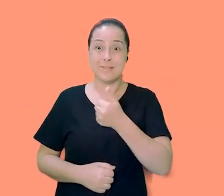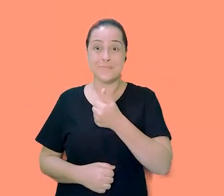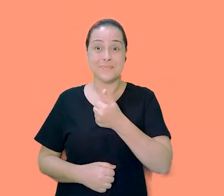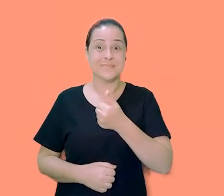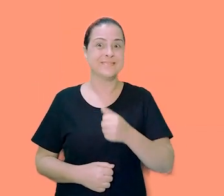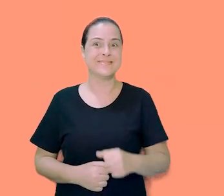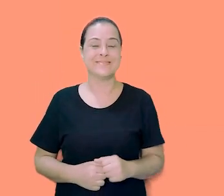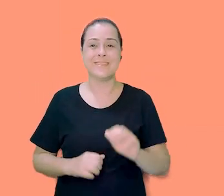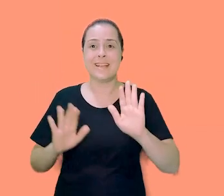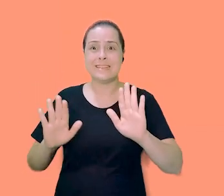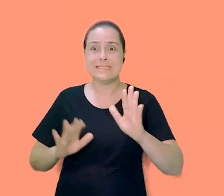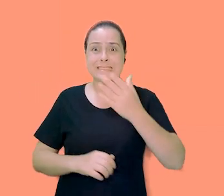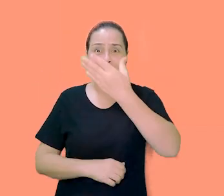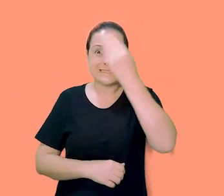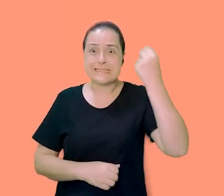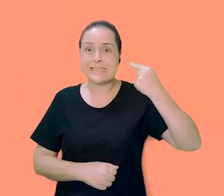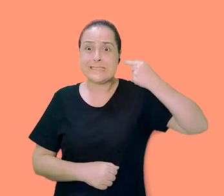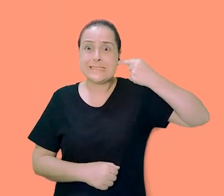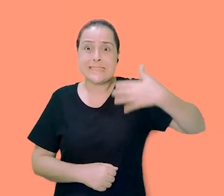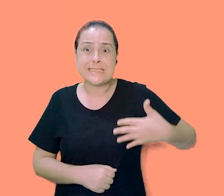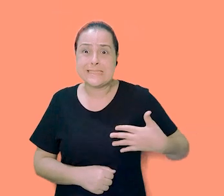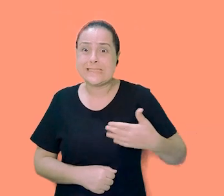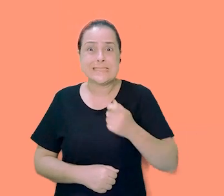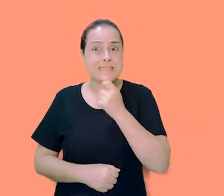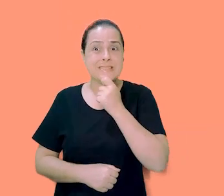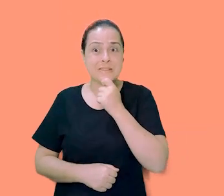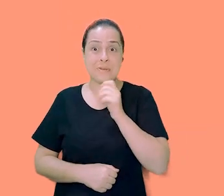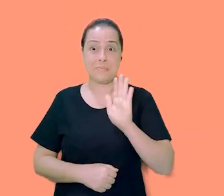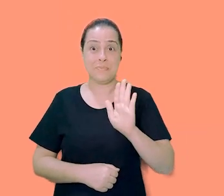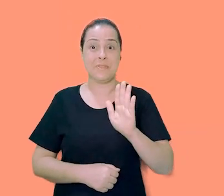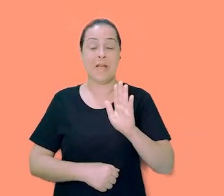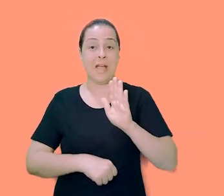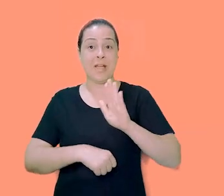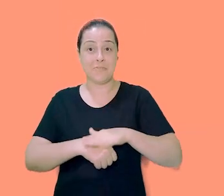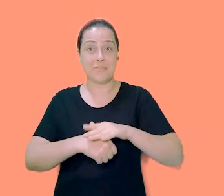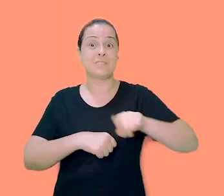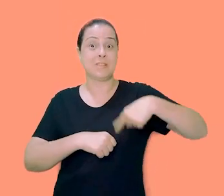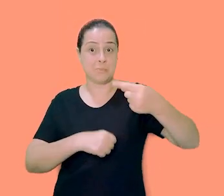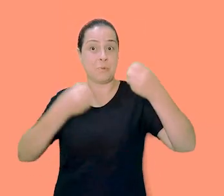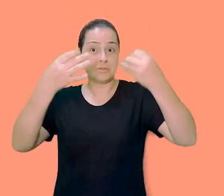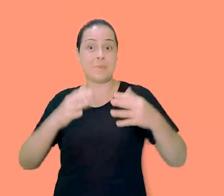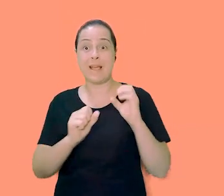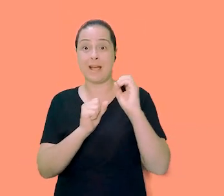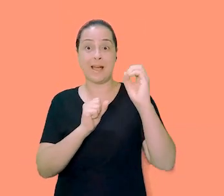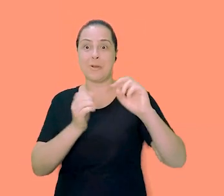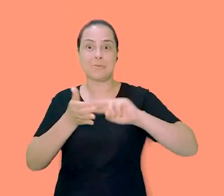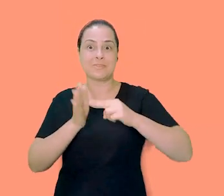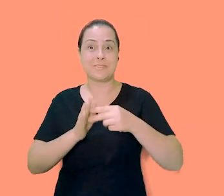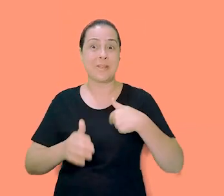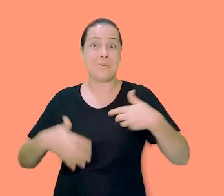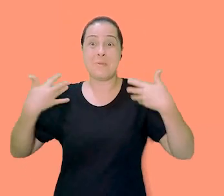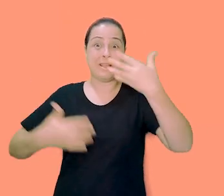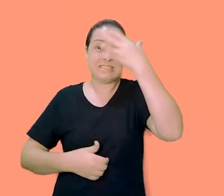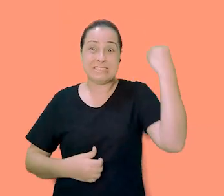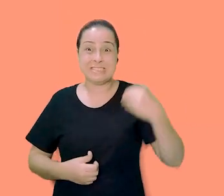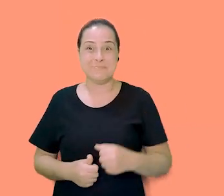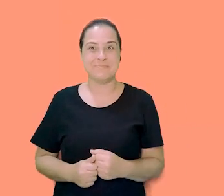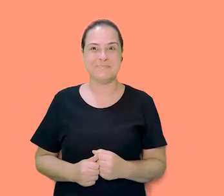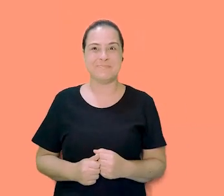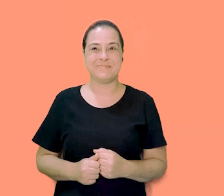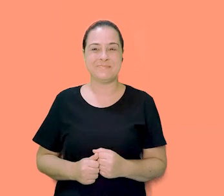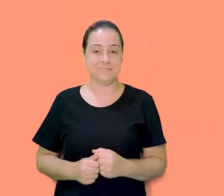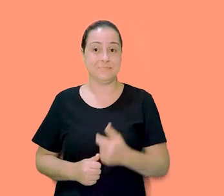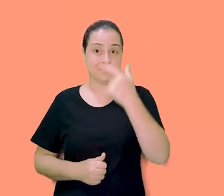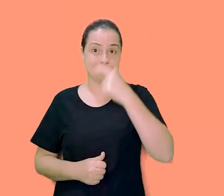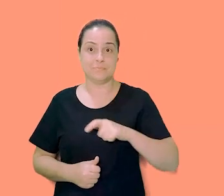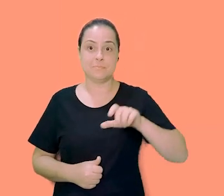tudo bem? Oi, tudo. Calma, mas eu me esqueci de me autodescrever. Boa, vou fazer isso e vou também falar de Carlotas, que eu fico muito animada e esqueço essas coisas.